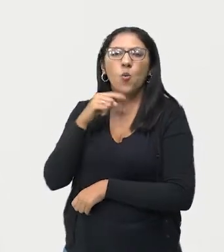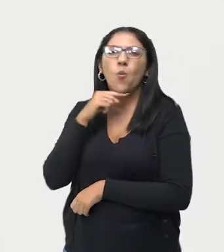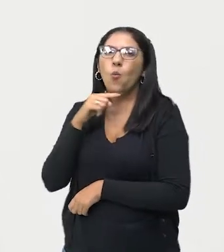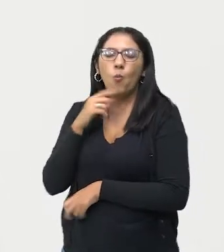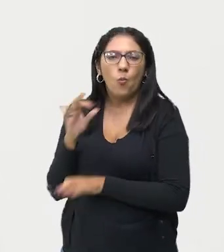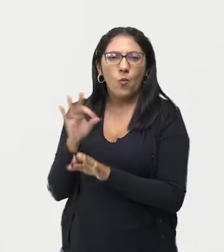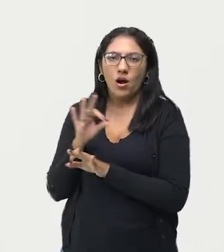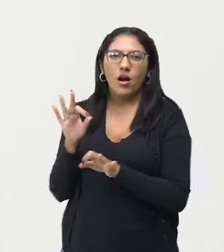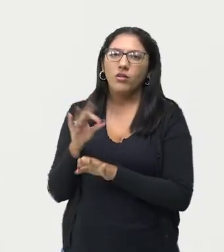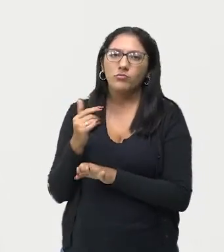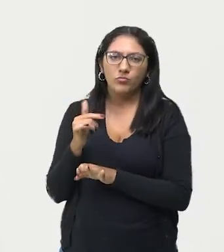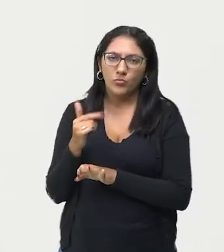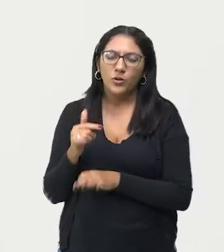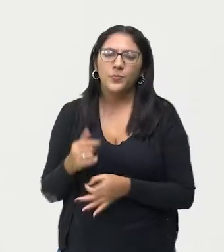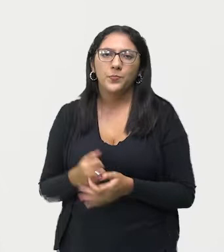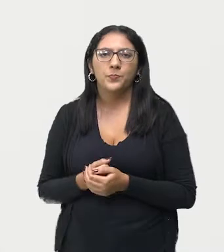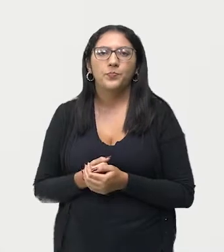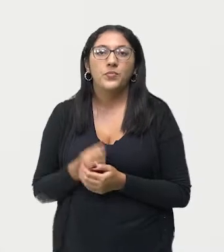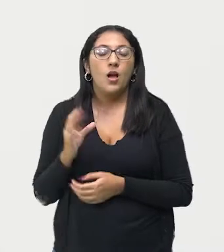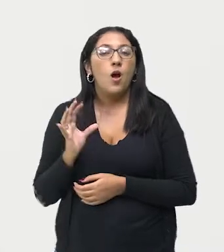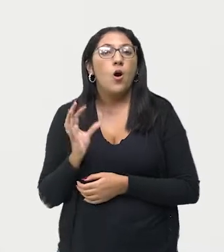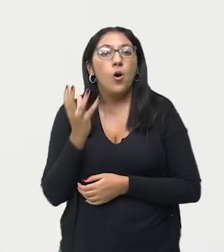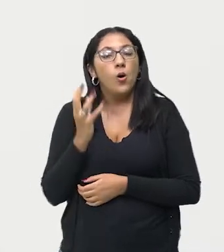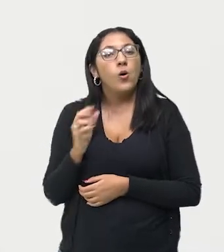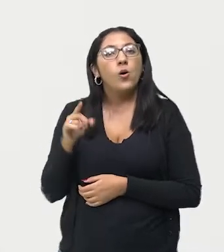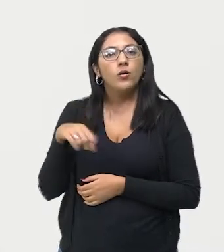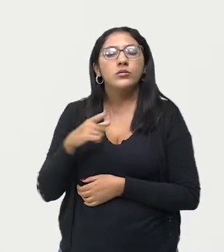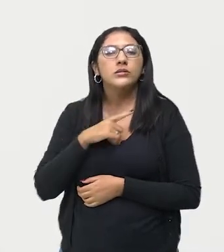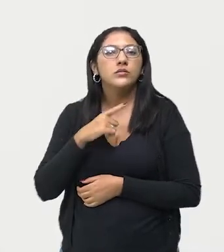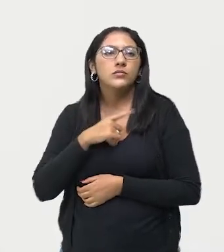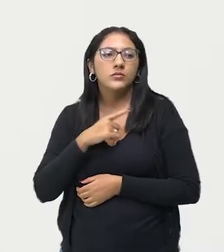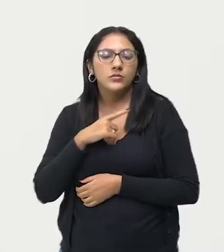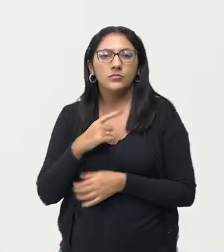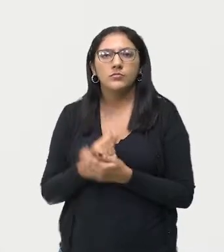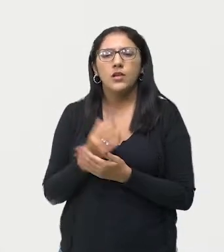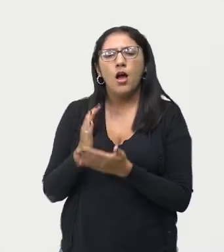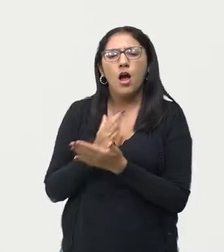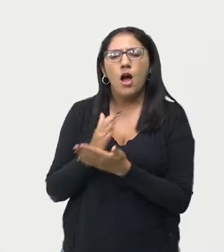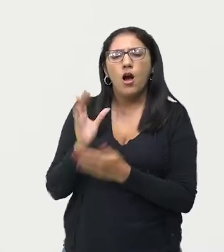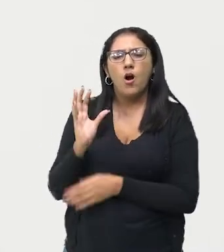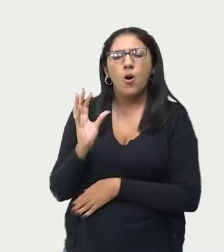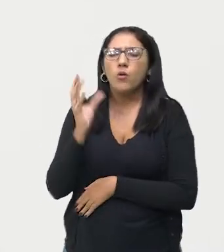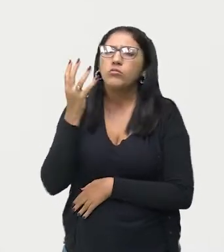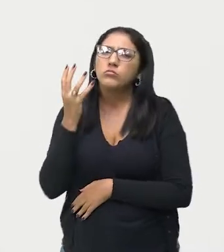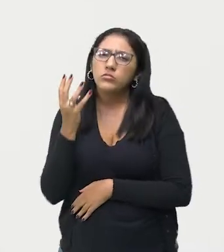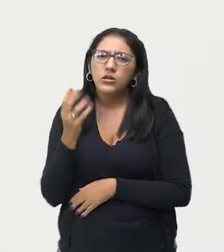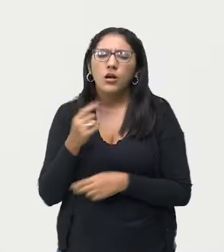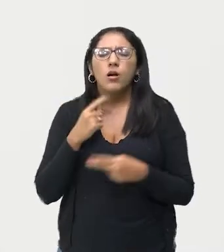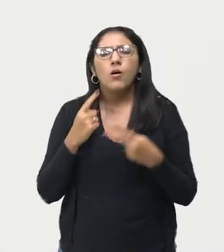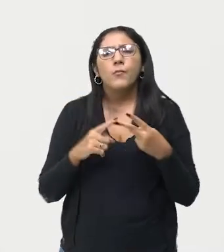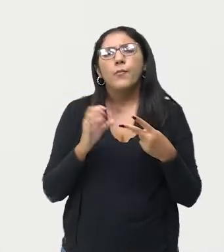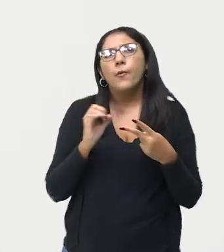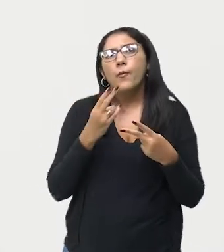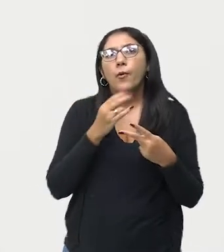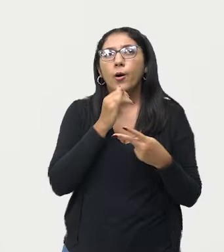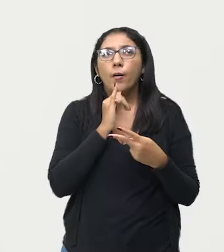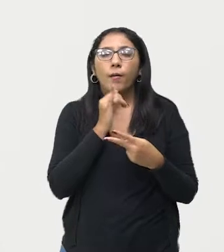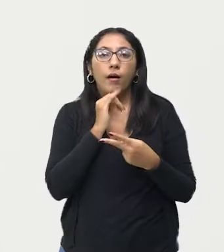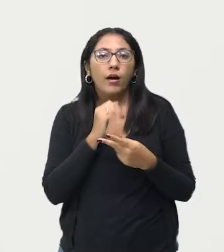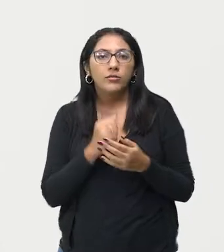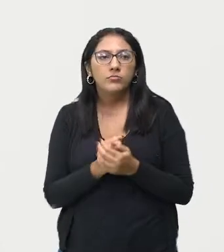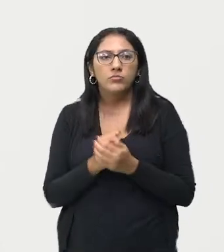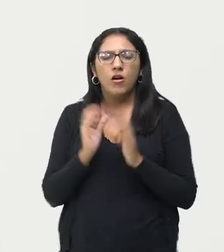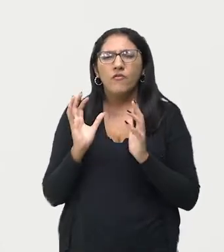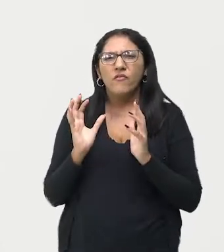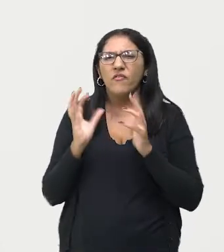dúvida. Então, o fato vai ser, então, algum evento que aconteceu, algum evento